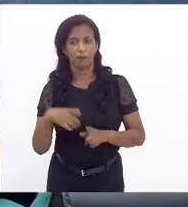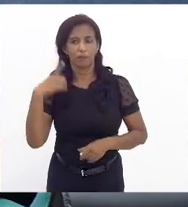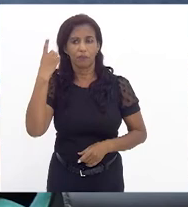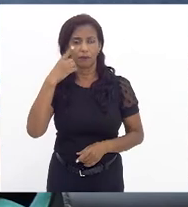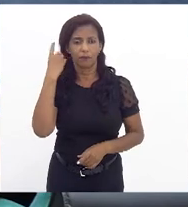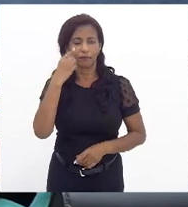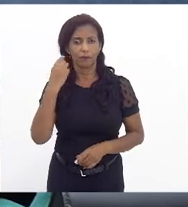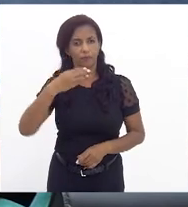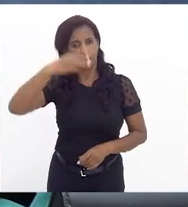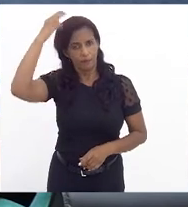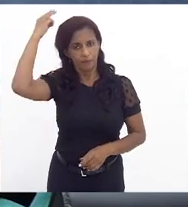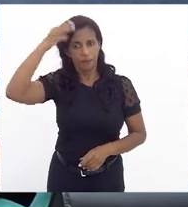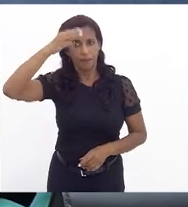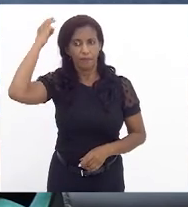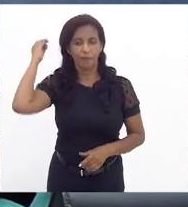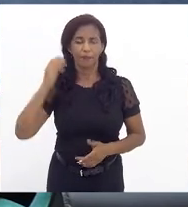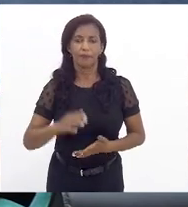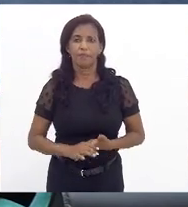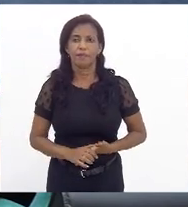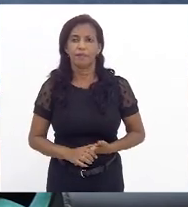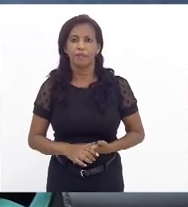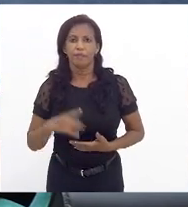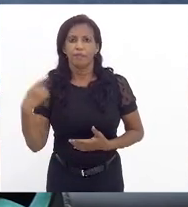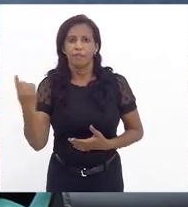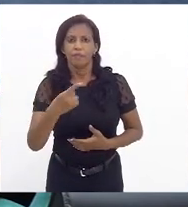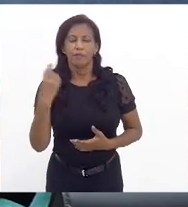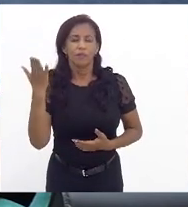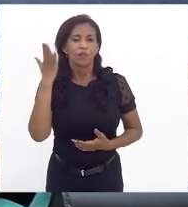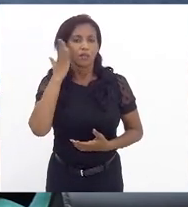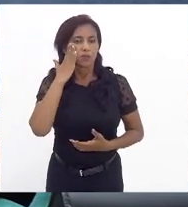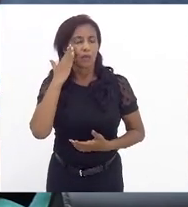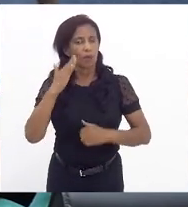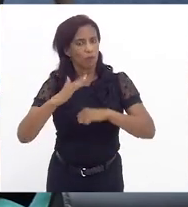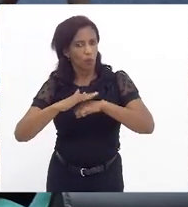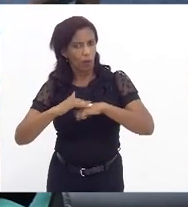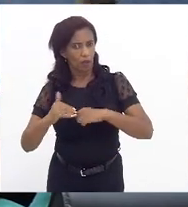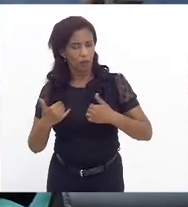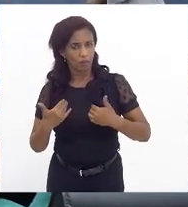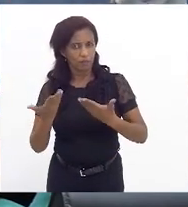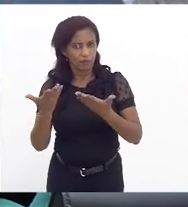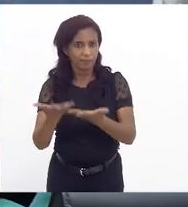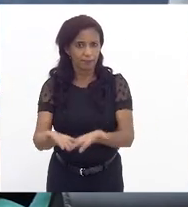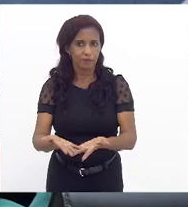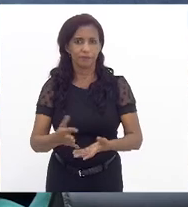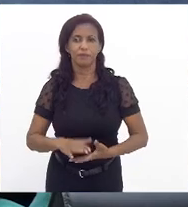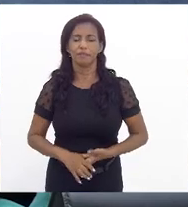deputado Márcio Pacheco, todos sabem o apreço que eu tenho pelo Márcio Pacheco,